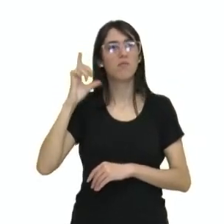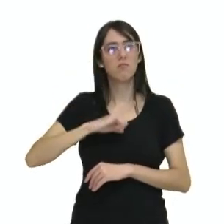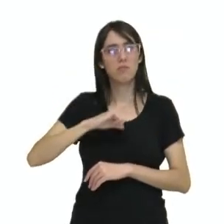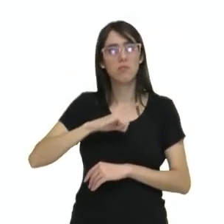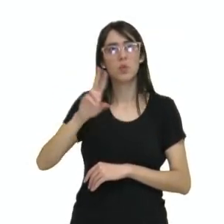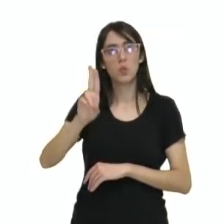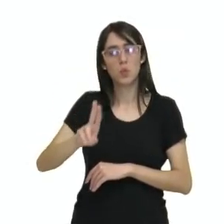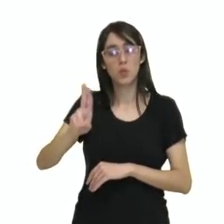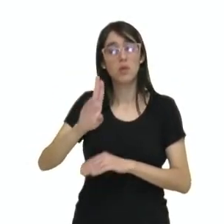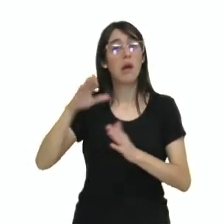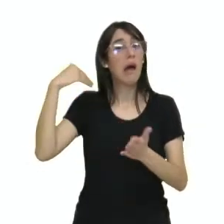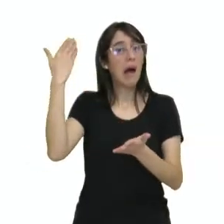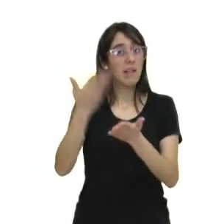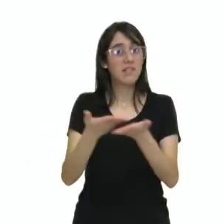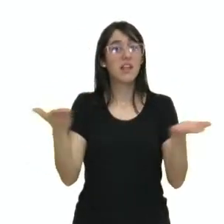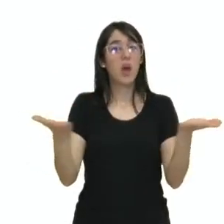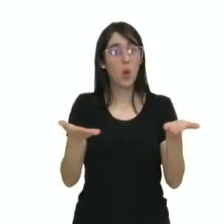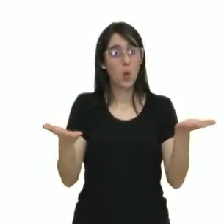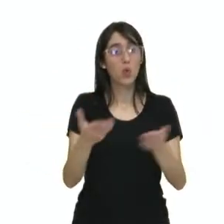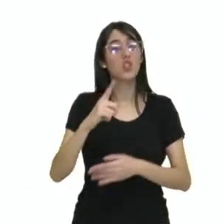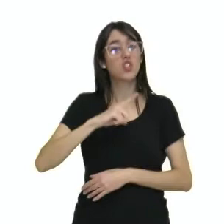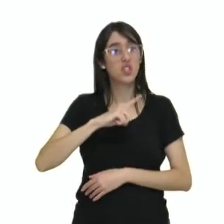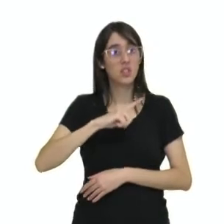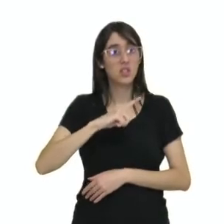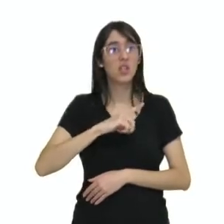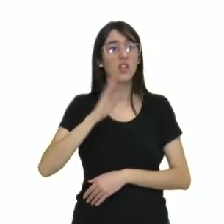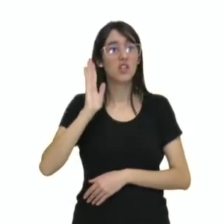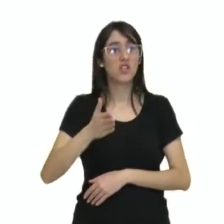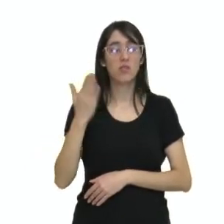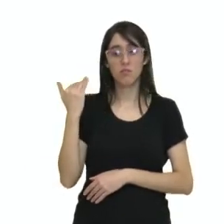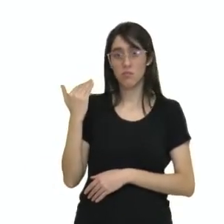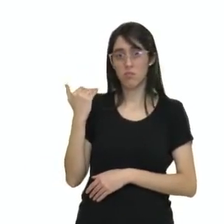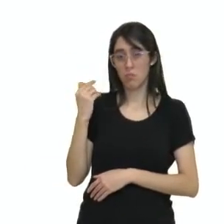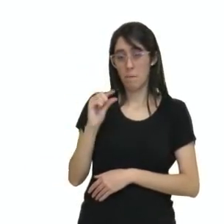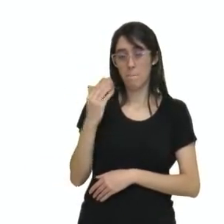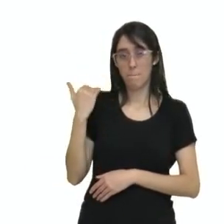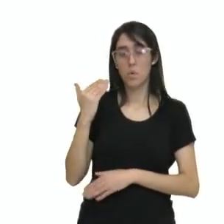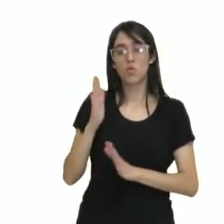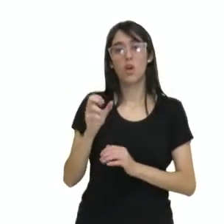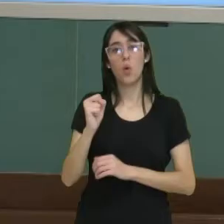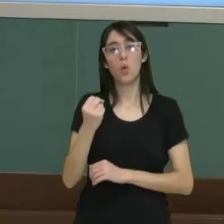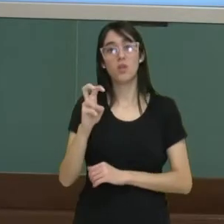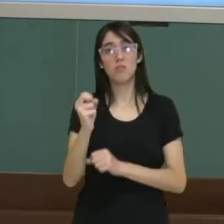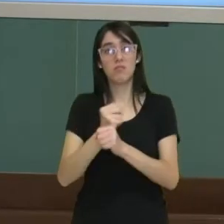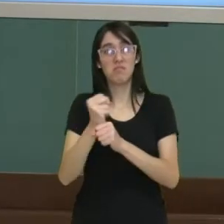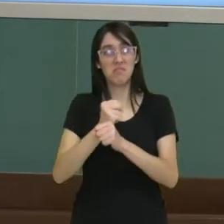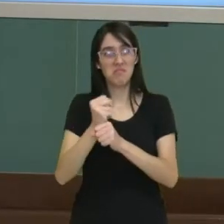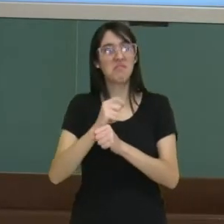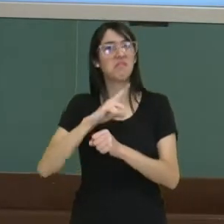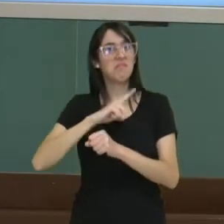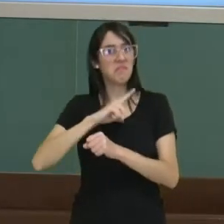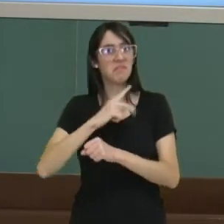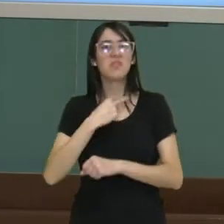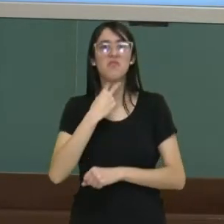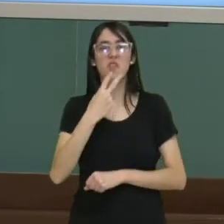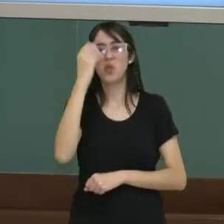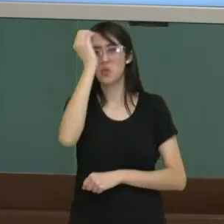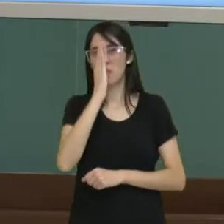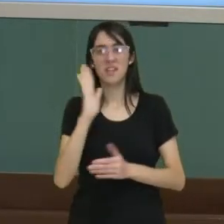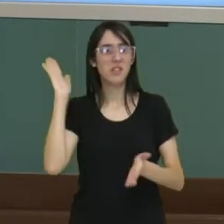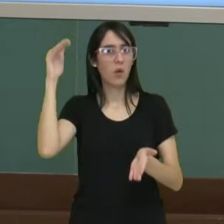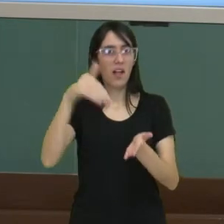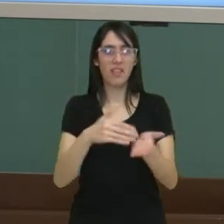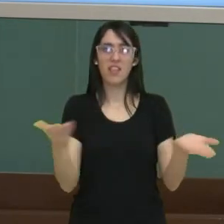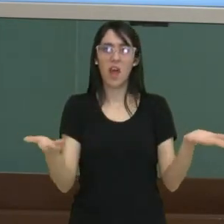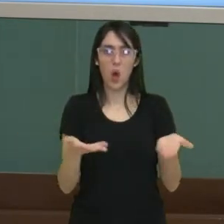esse programa. Ó, o programa completou em 2021 85 anos no ar. Olha quanto tempo, hein, gente? E